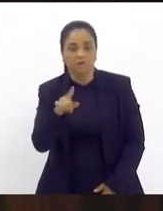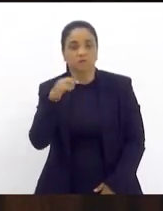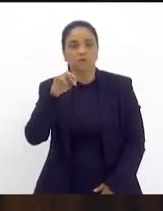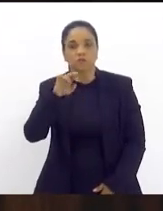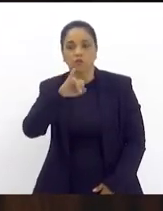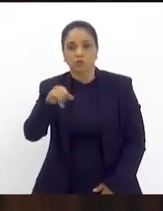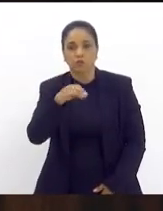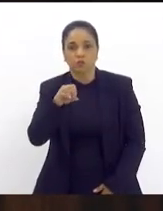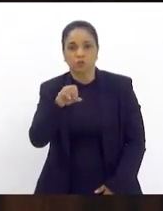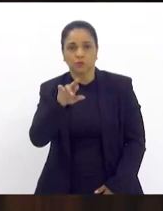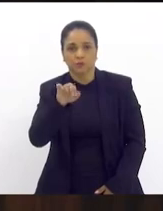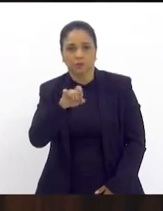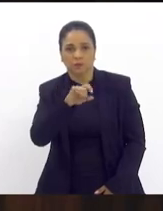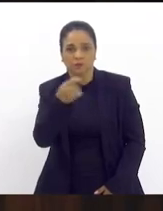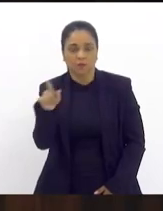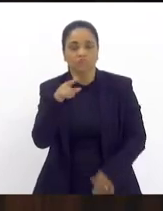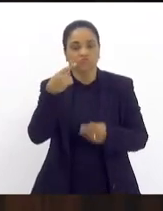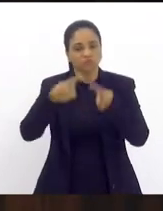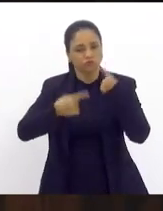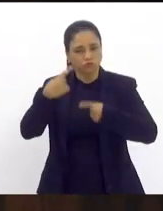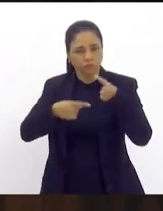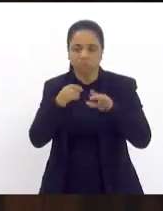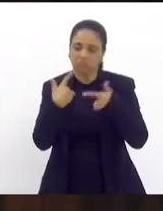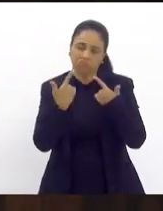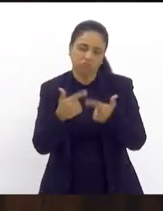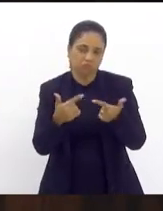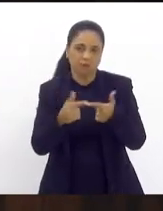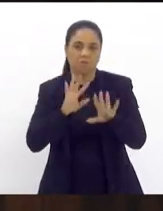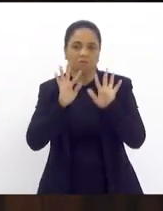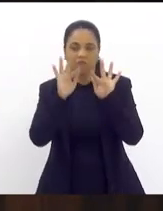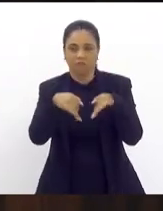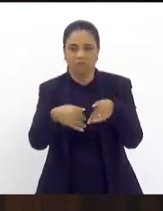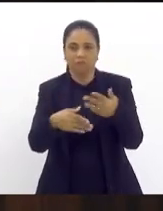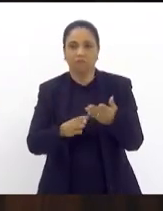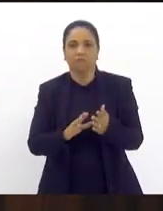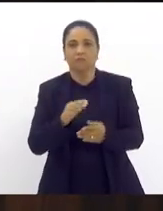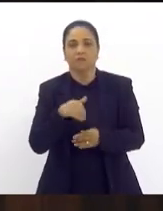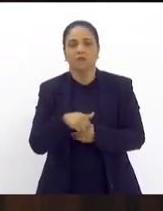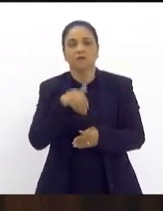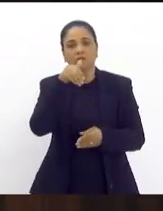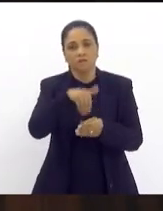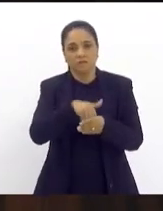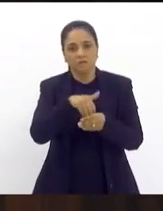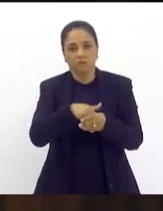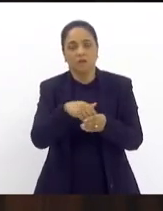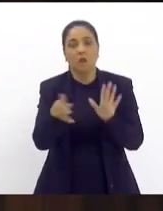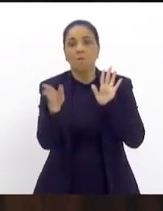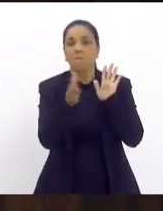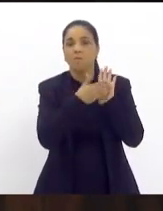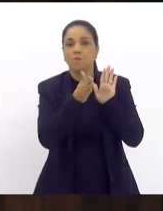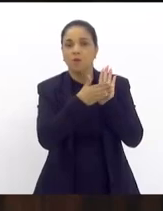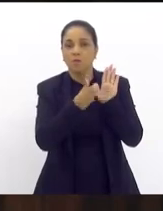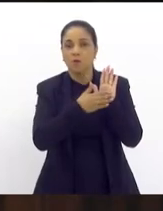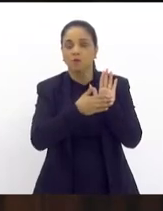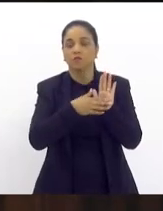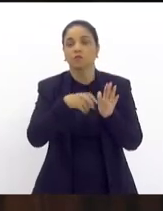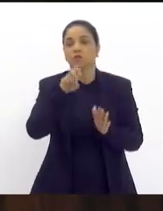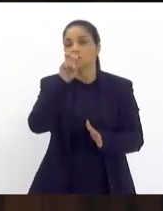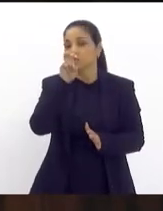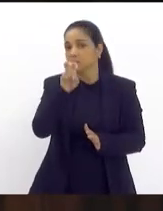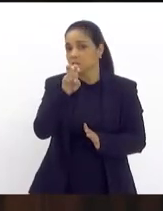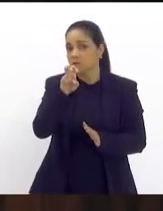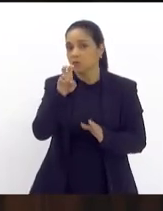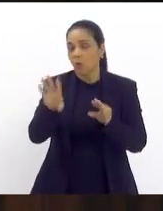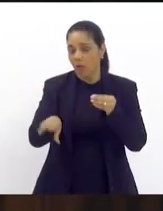não há vendo Quem Queira discutir encerrada discussão recebeu cinco em menos apresente proposta recebeu cinco emendas e